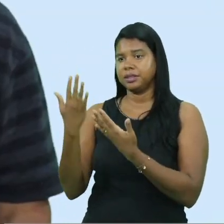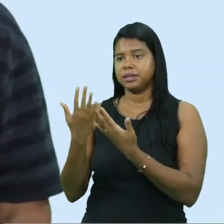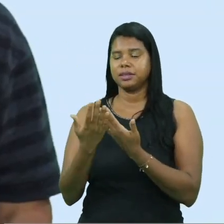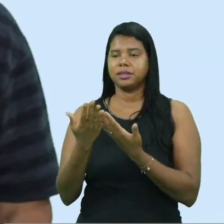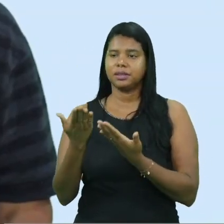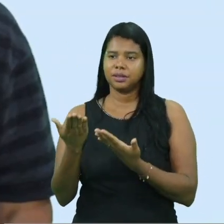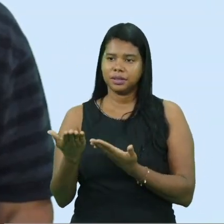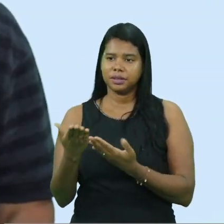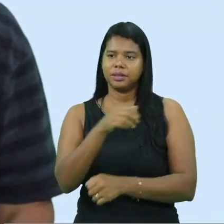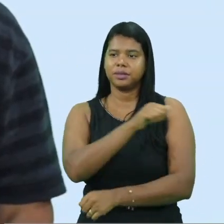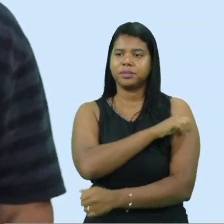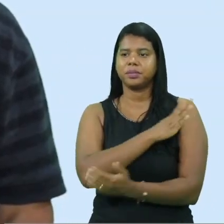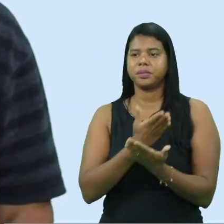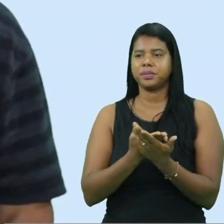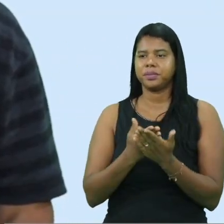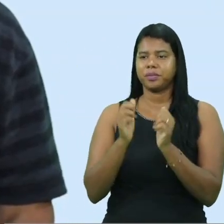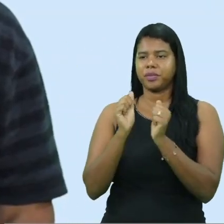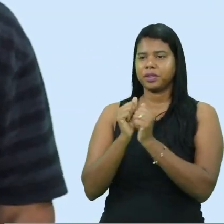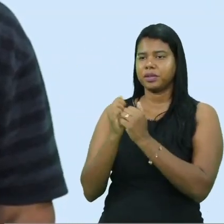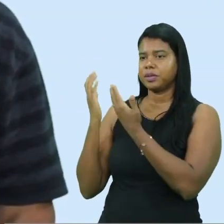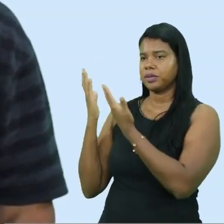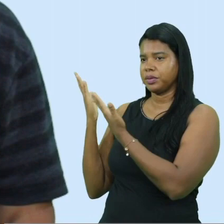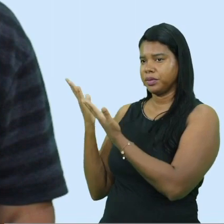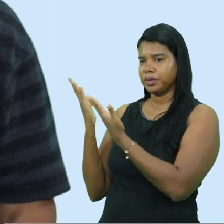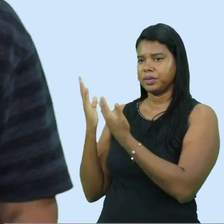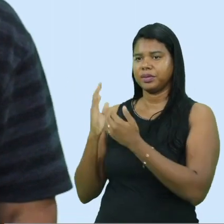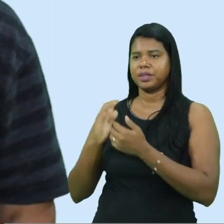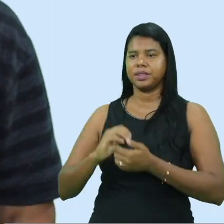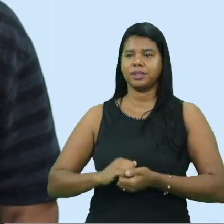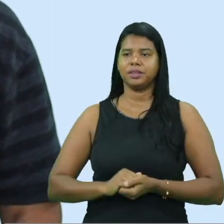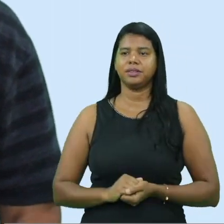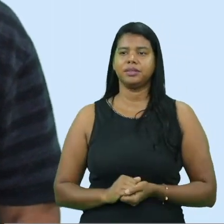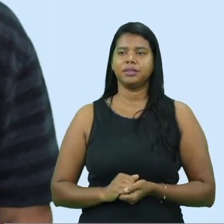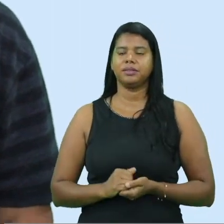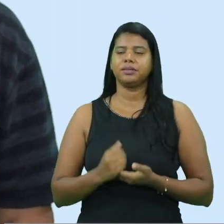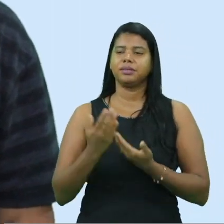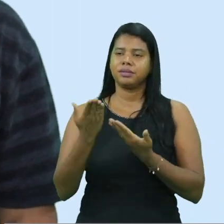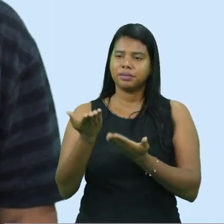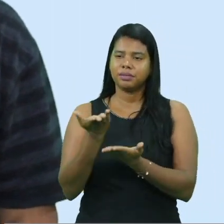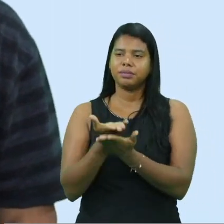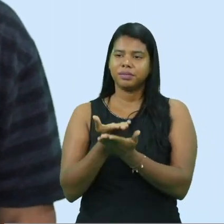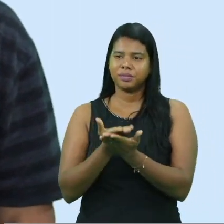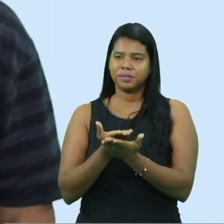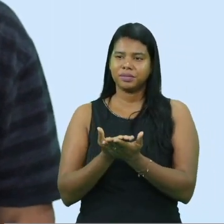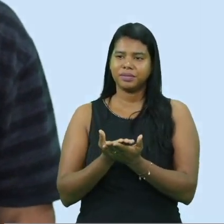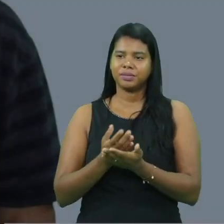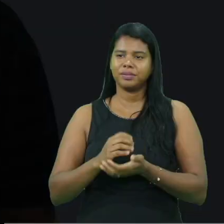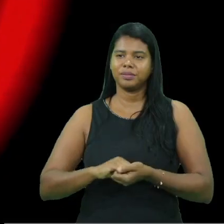estado aqui comigo até este momento e desejar a você bons estudos.